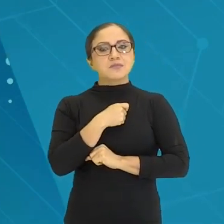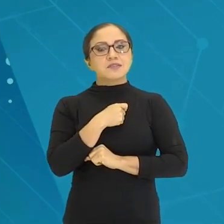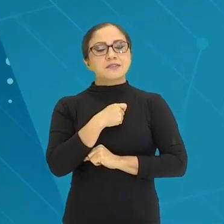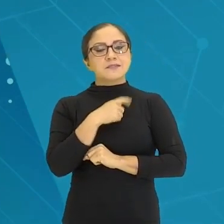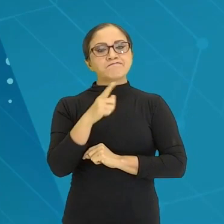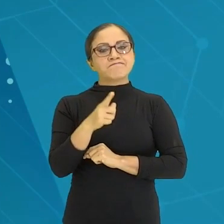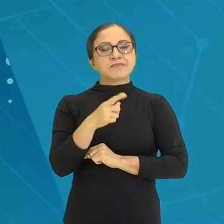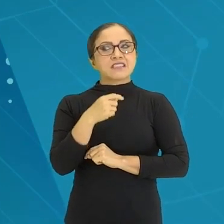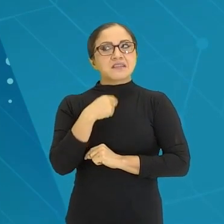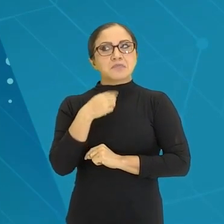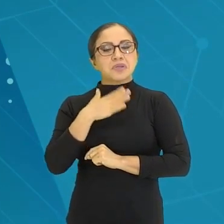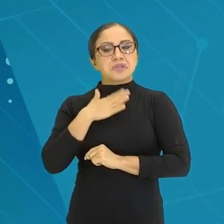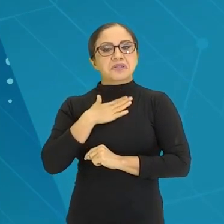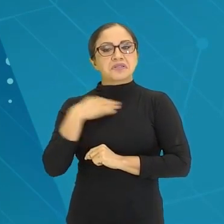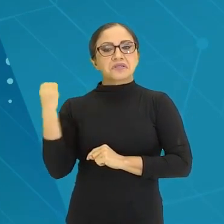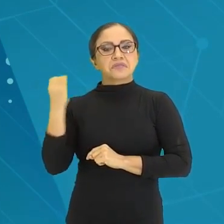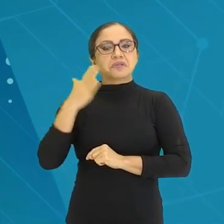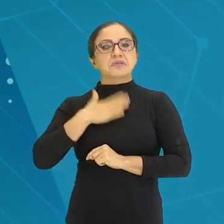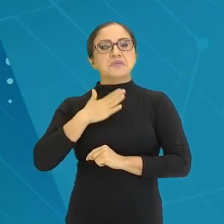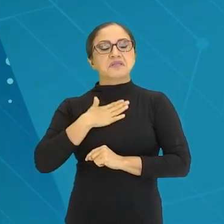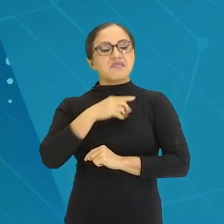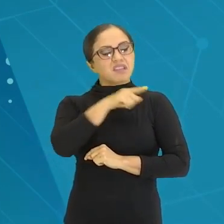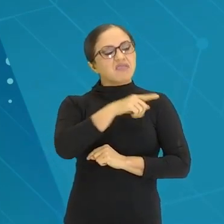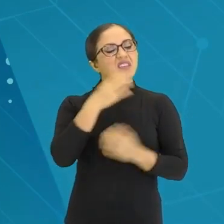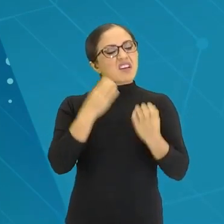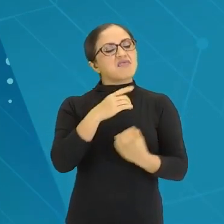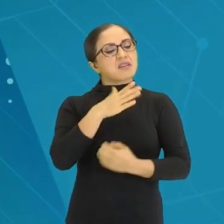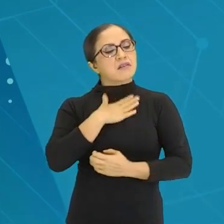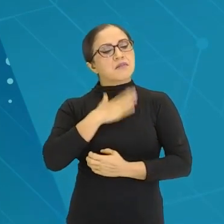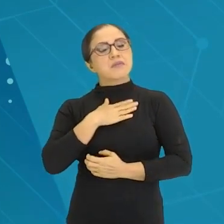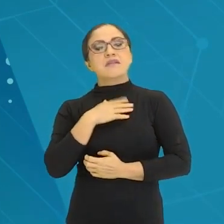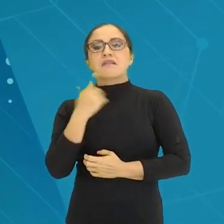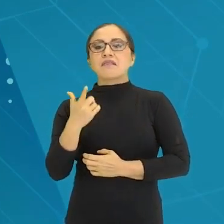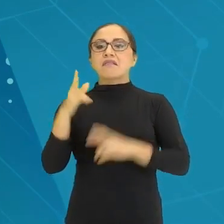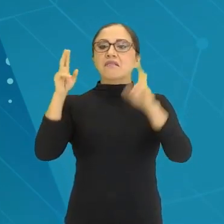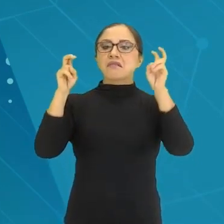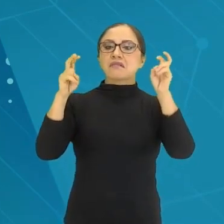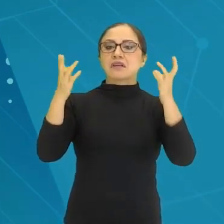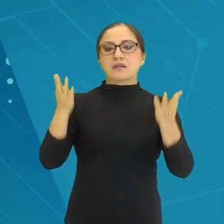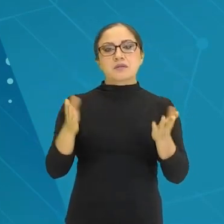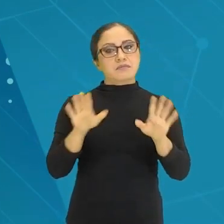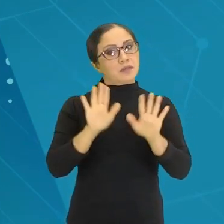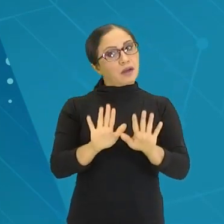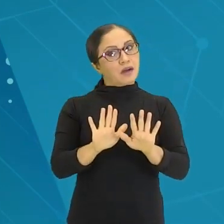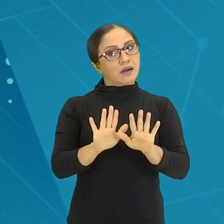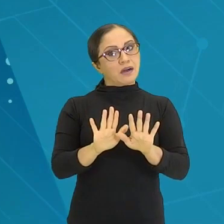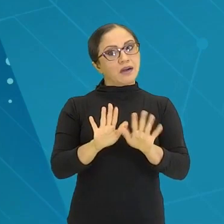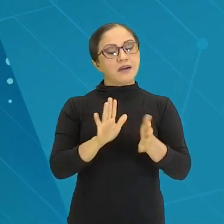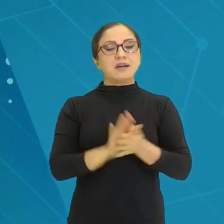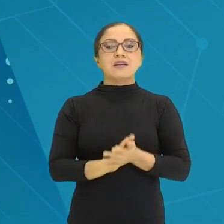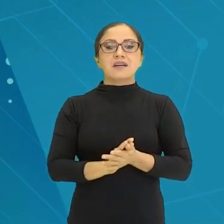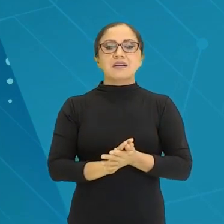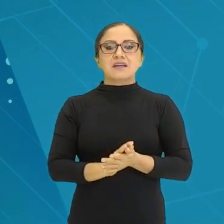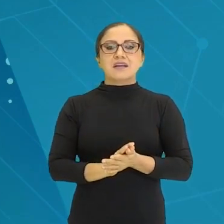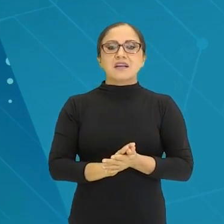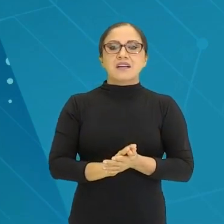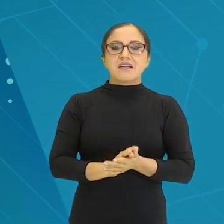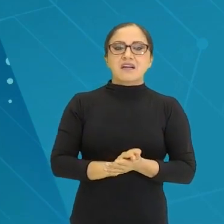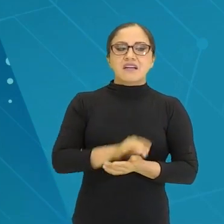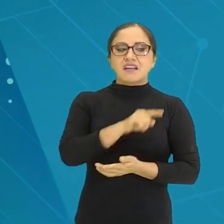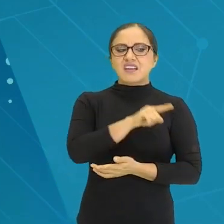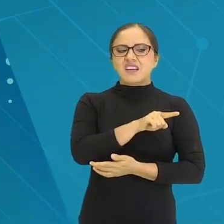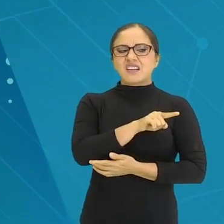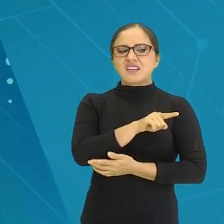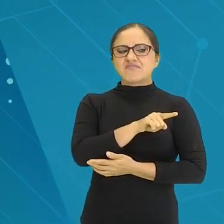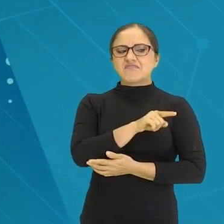De achar que aquilo é importante pra gente. É isso que eu quero que ele aprenda. A gente tem que perceber que não é bem por aí. Será que é isso que ele quer aprender?